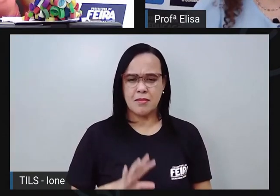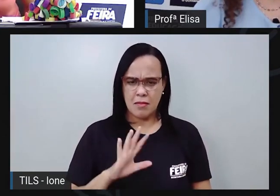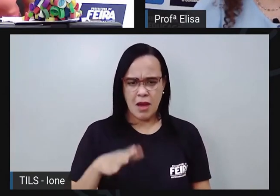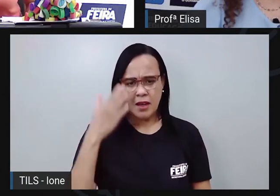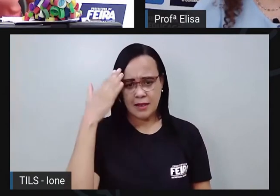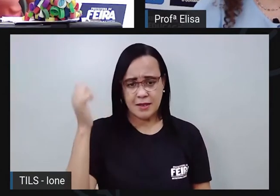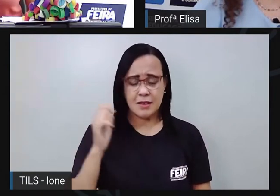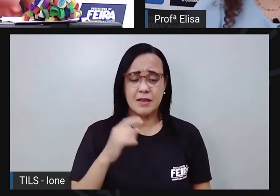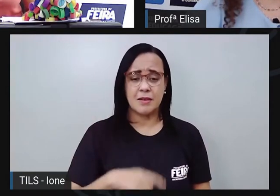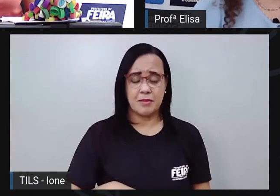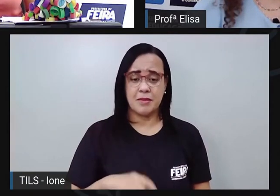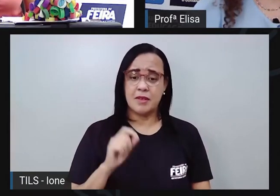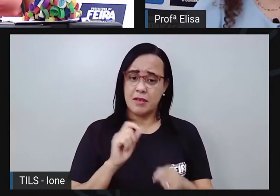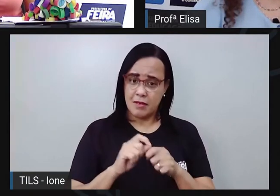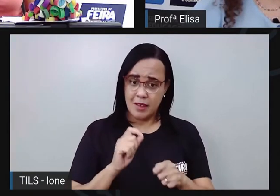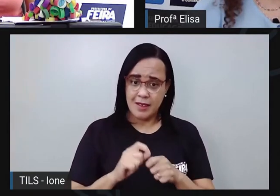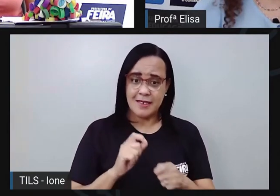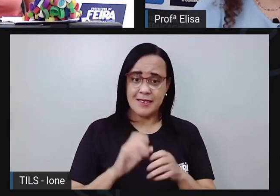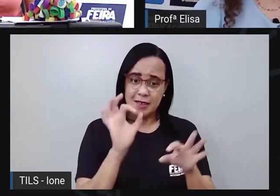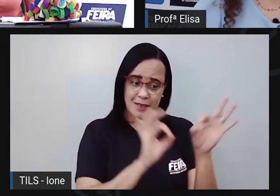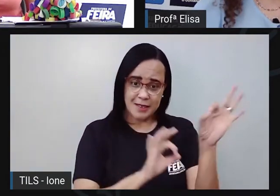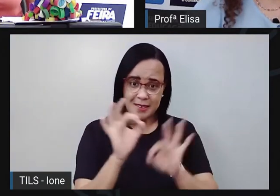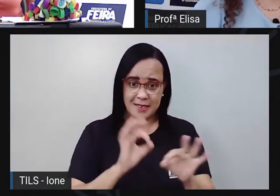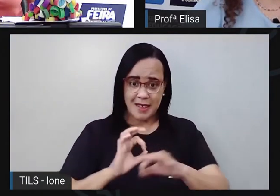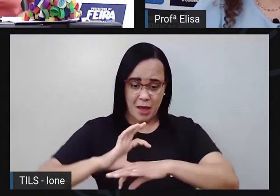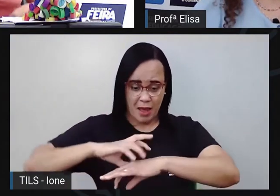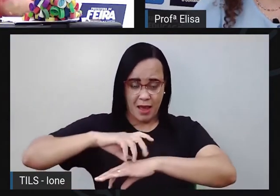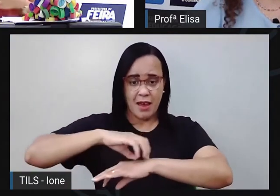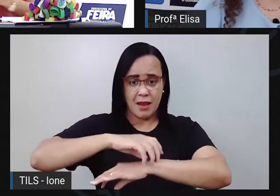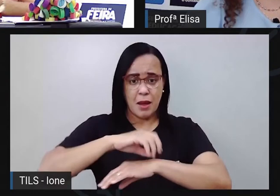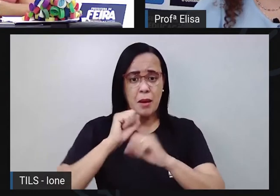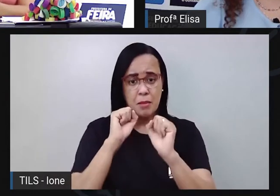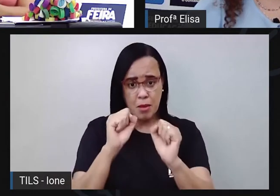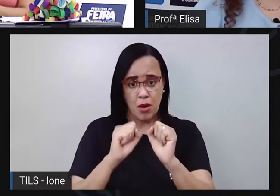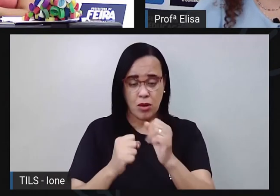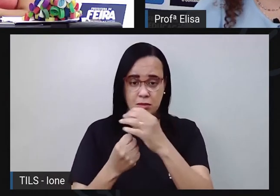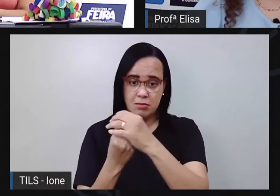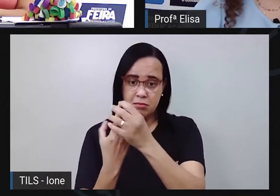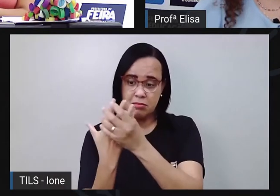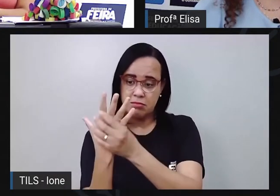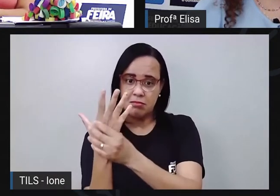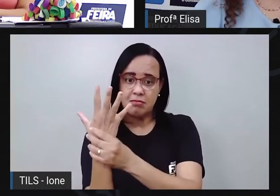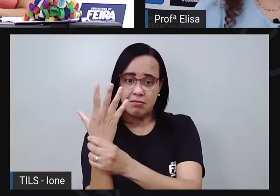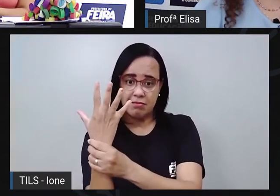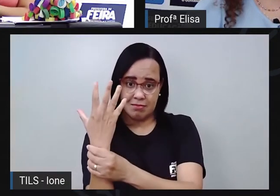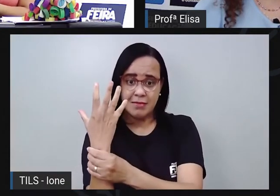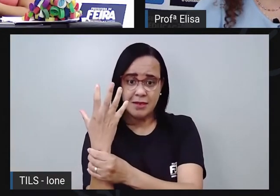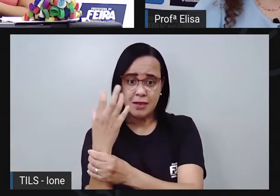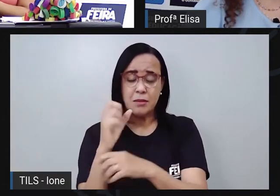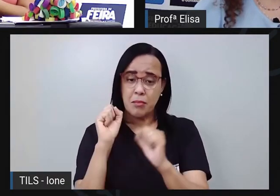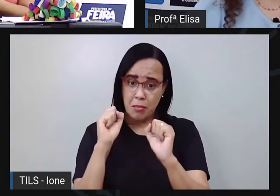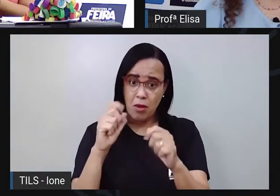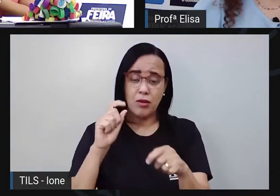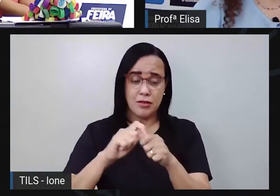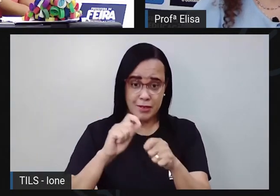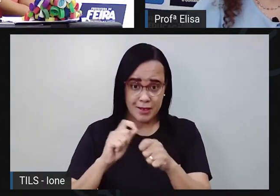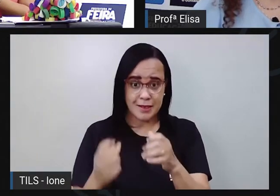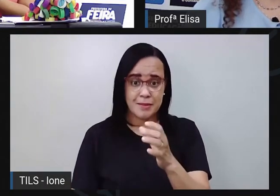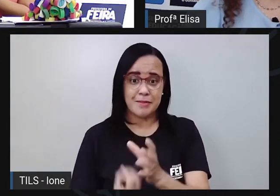fazer a aranha se você tiver uma luva em casa ele construía sua aranha